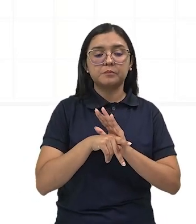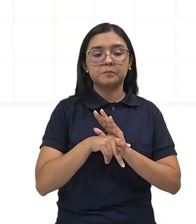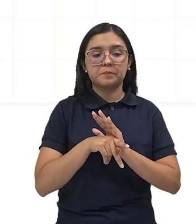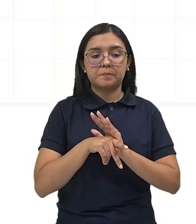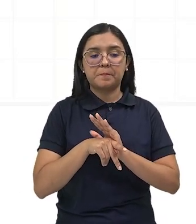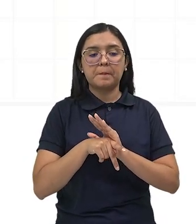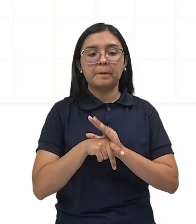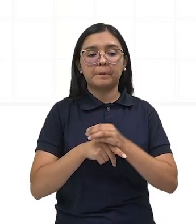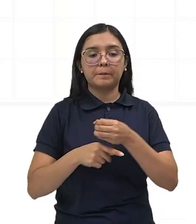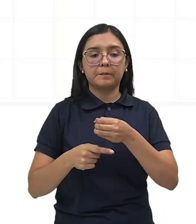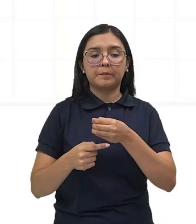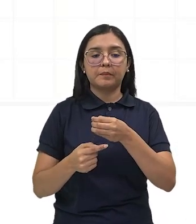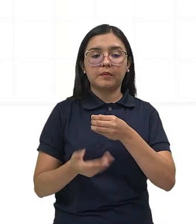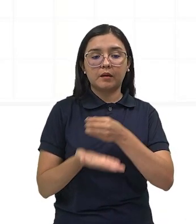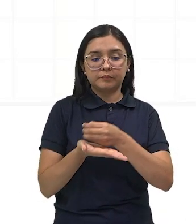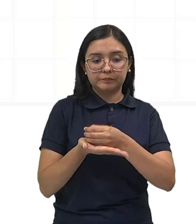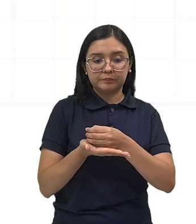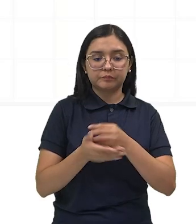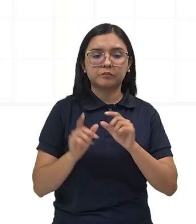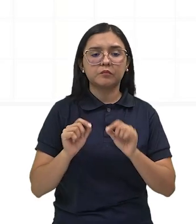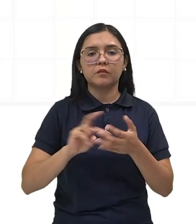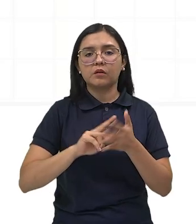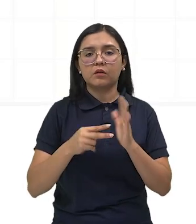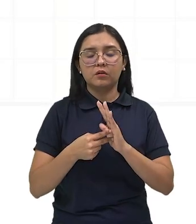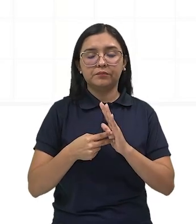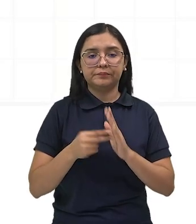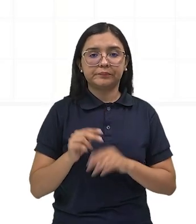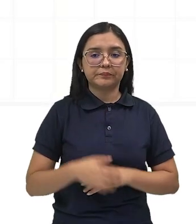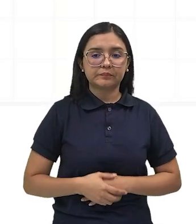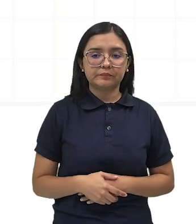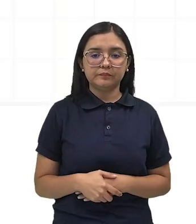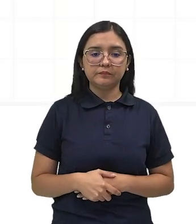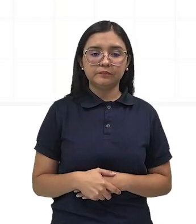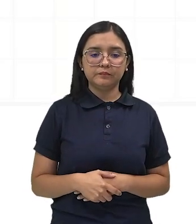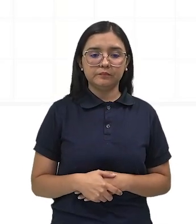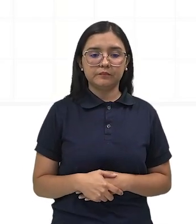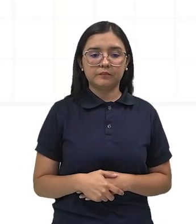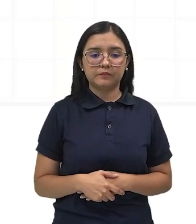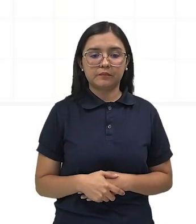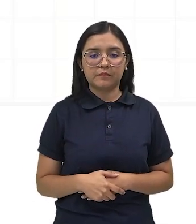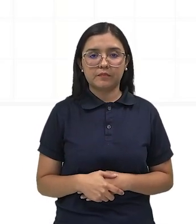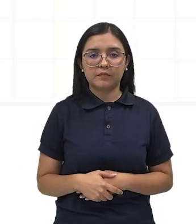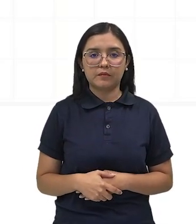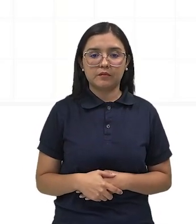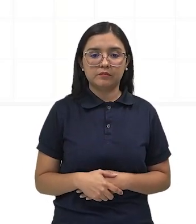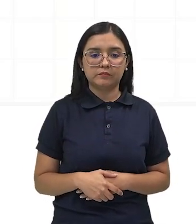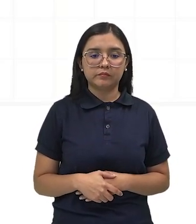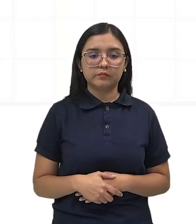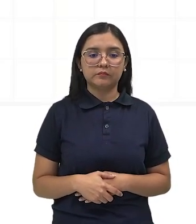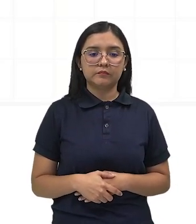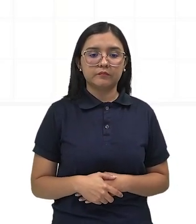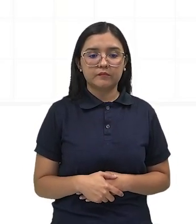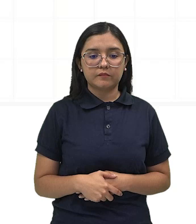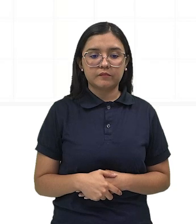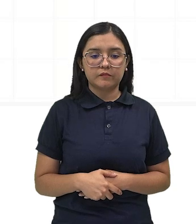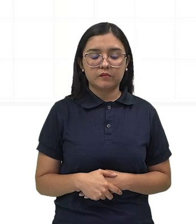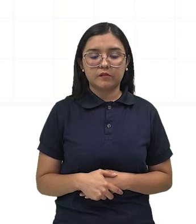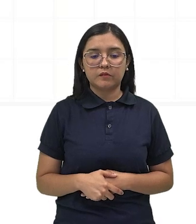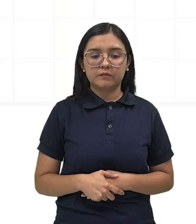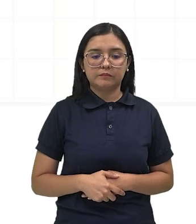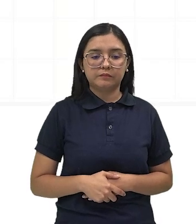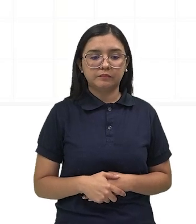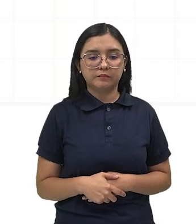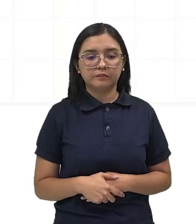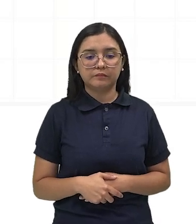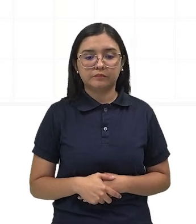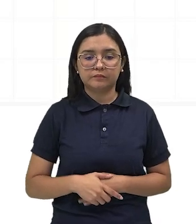pela planificação. O que é a planificação? A planificação é a figura no